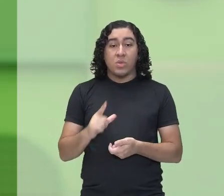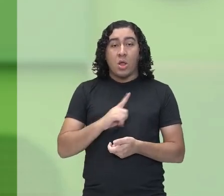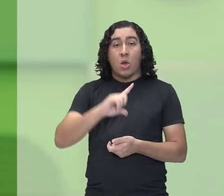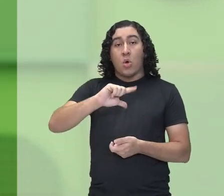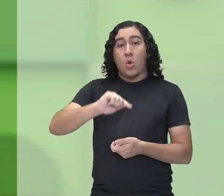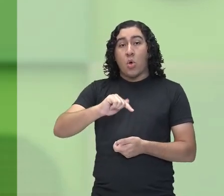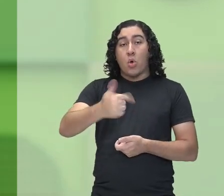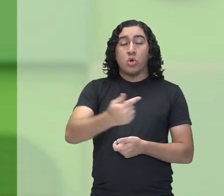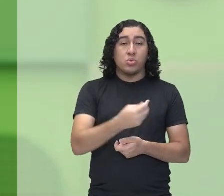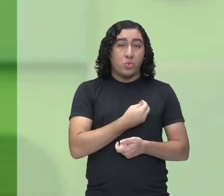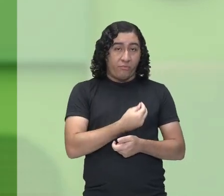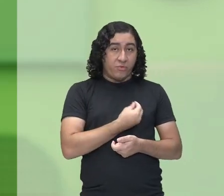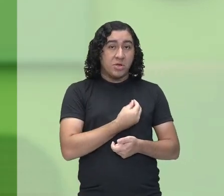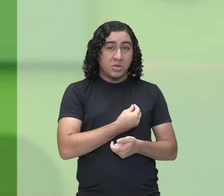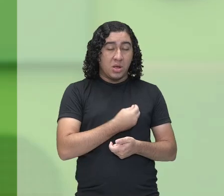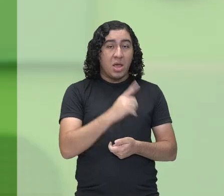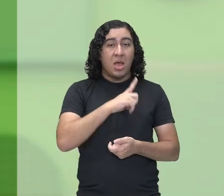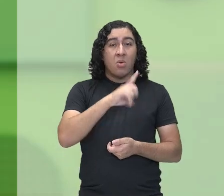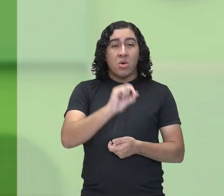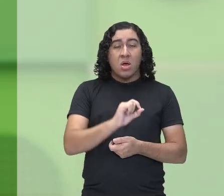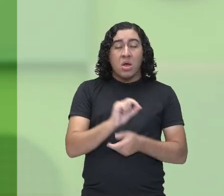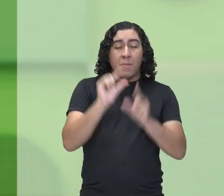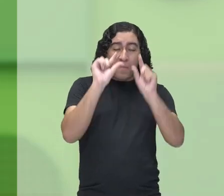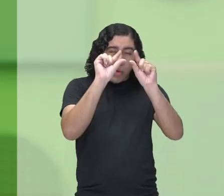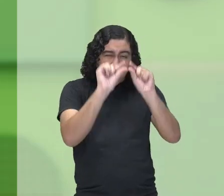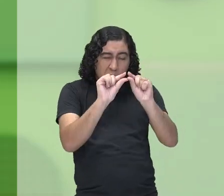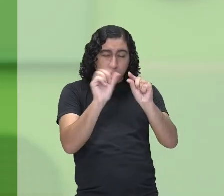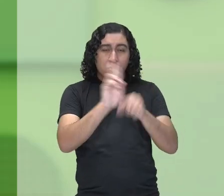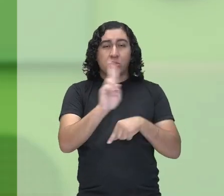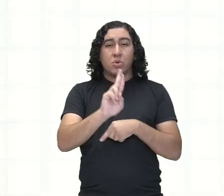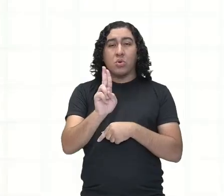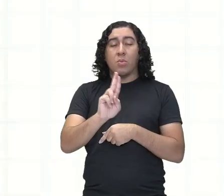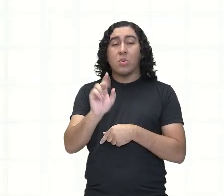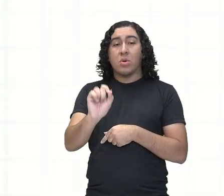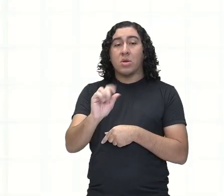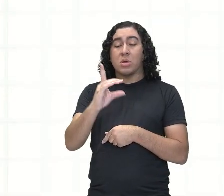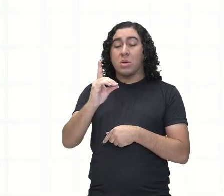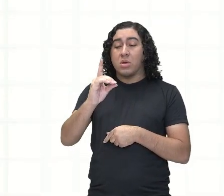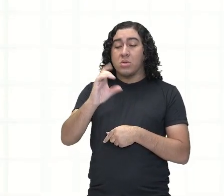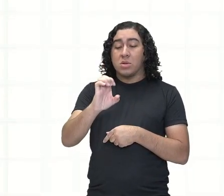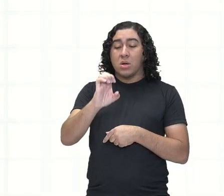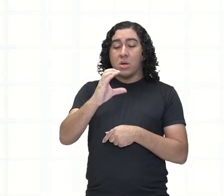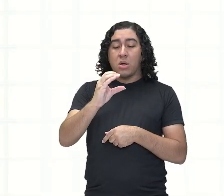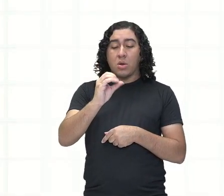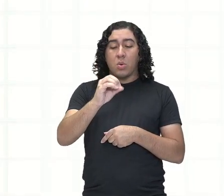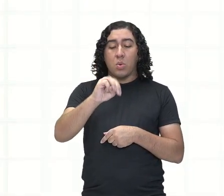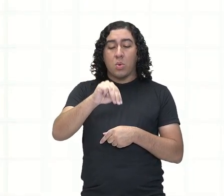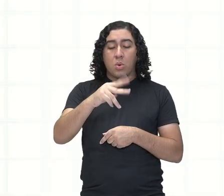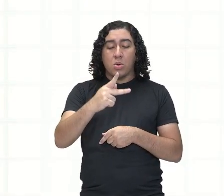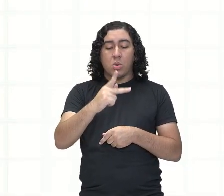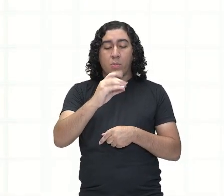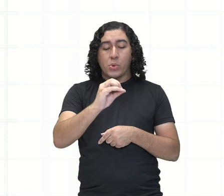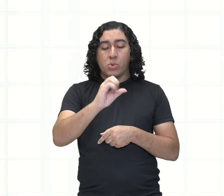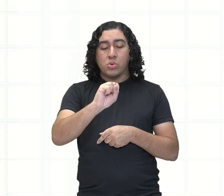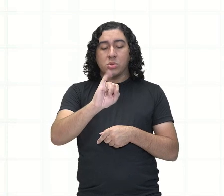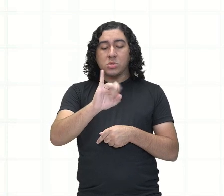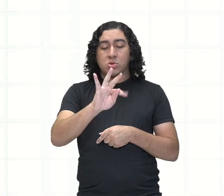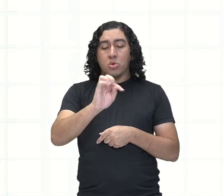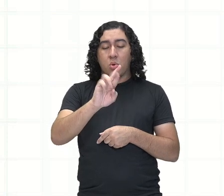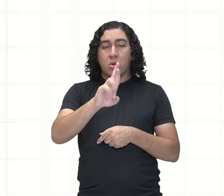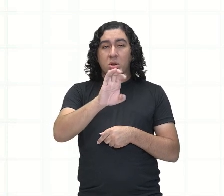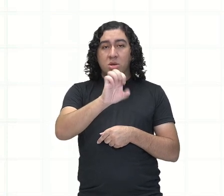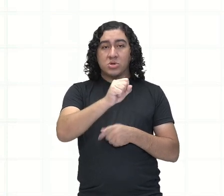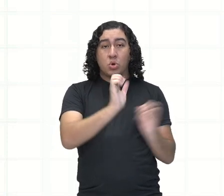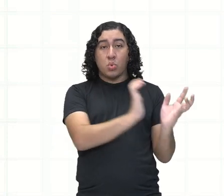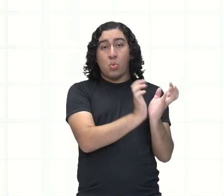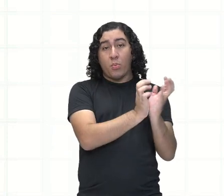seres vivos que são micro-organismos chamados de decompositores. Vejam aí que os decompositores, eles